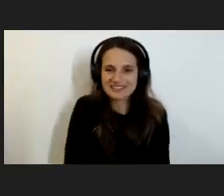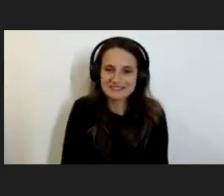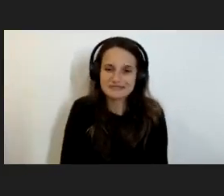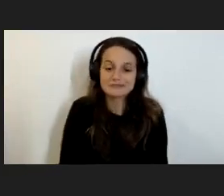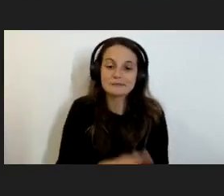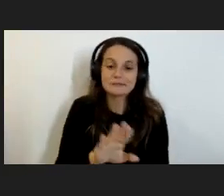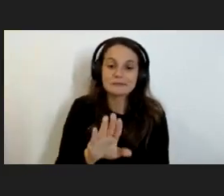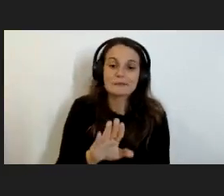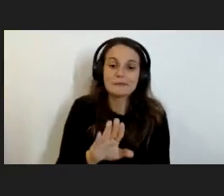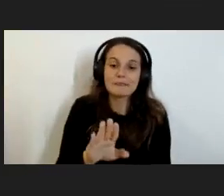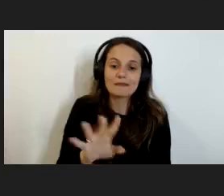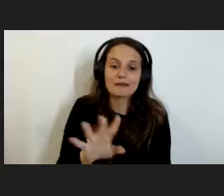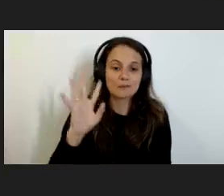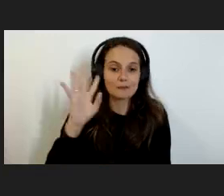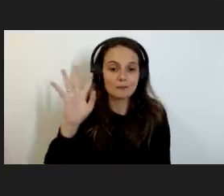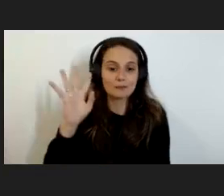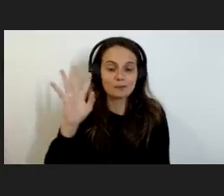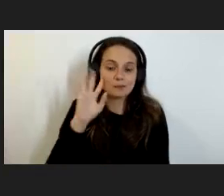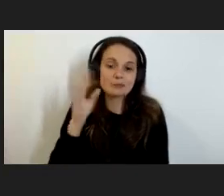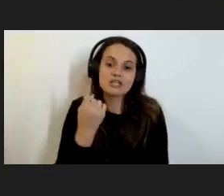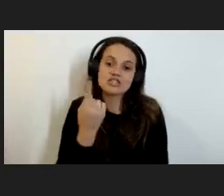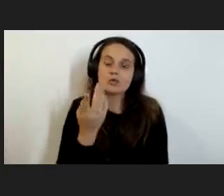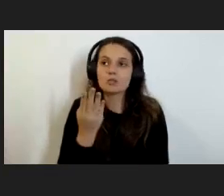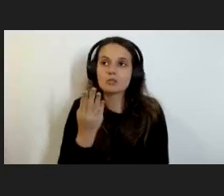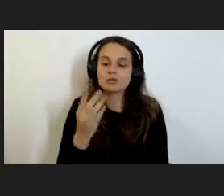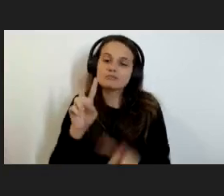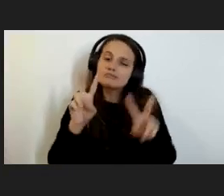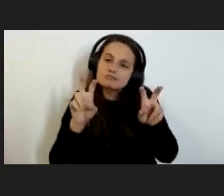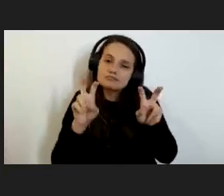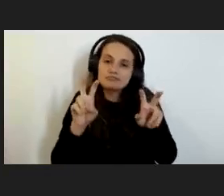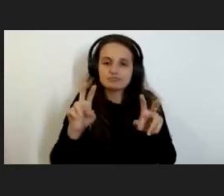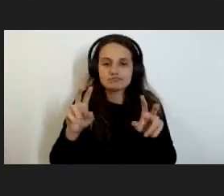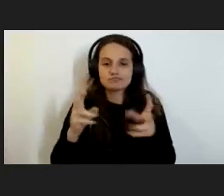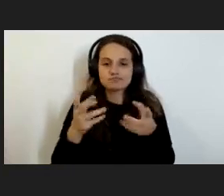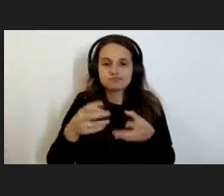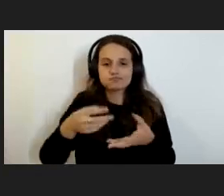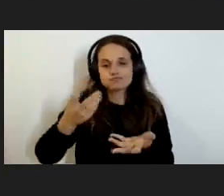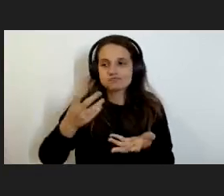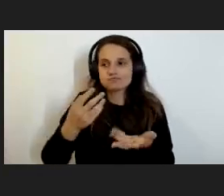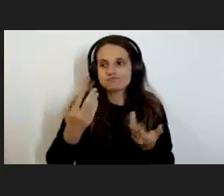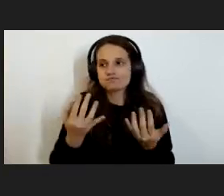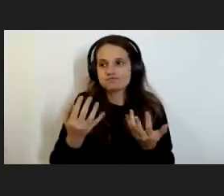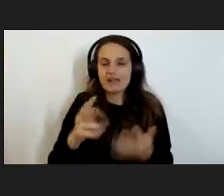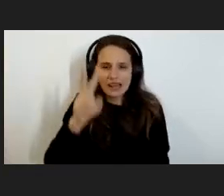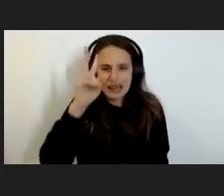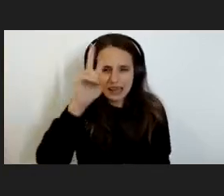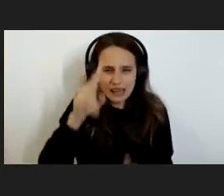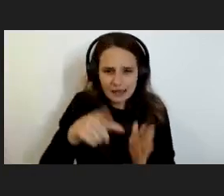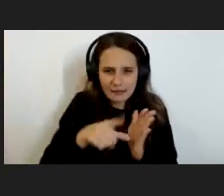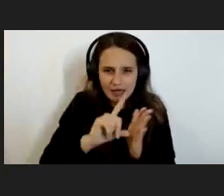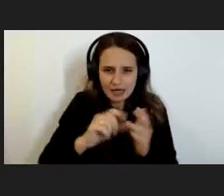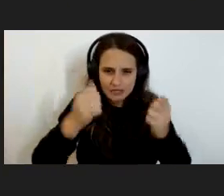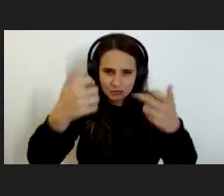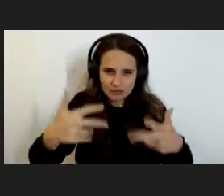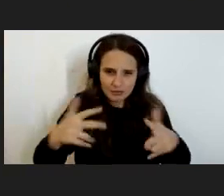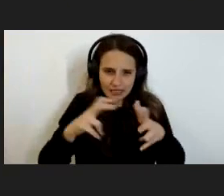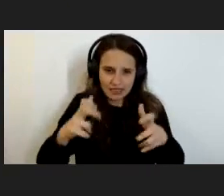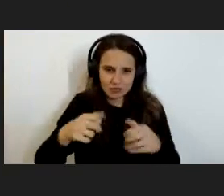uma pequena bolsa que é como se fosse um amortecedor. Lembra que eu falei dos